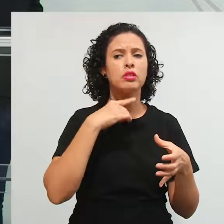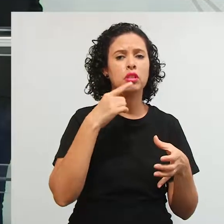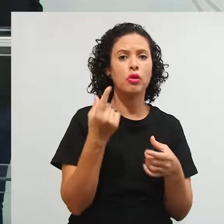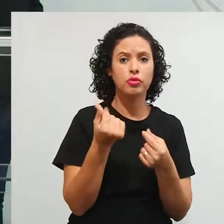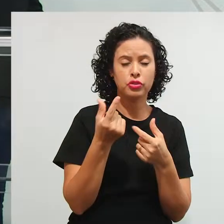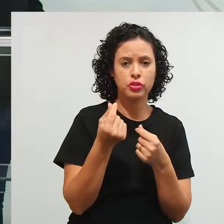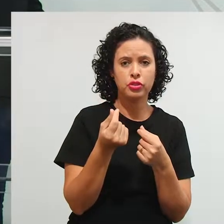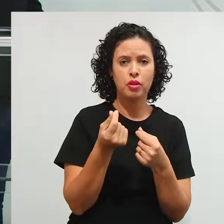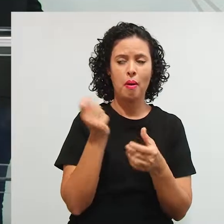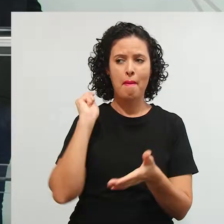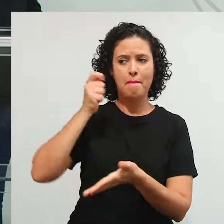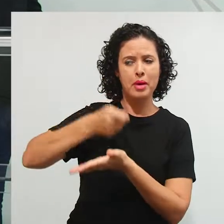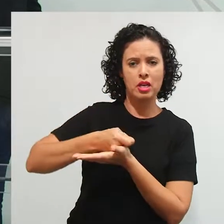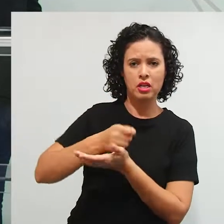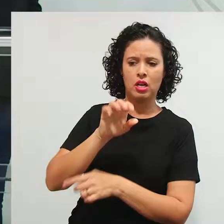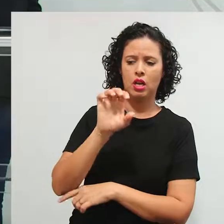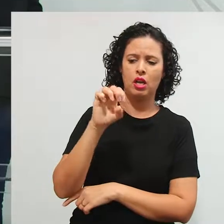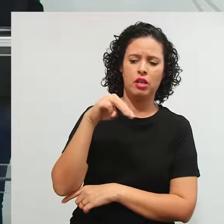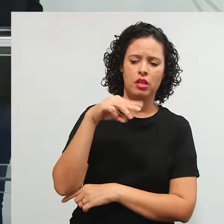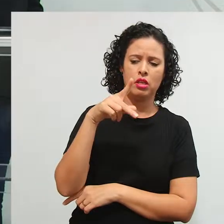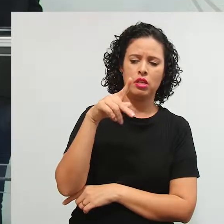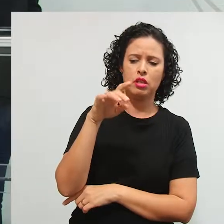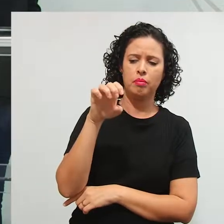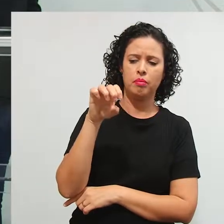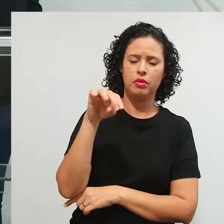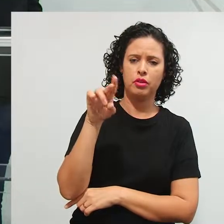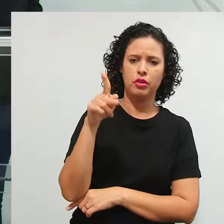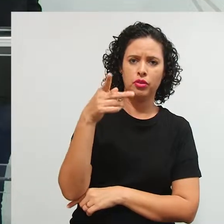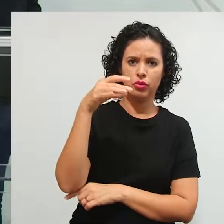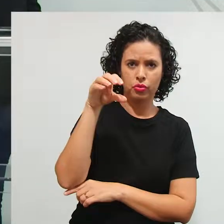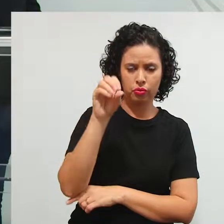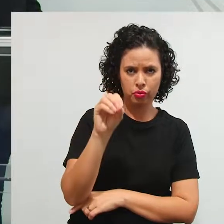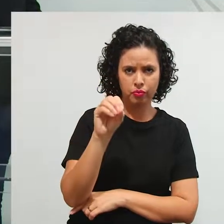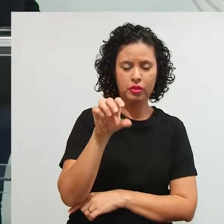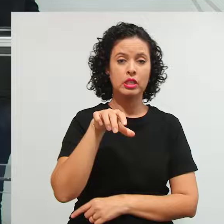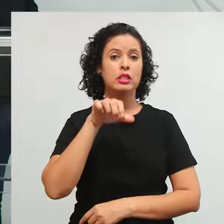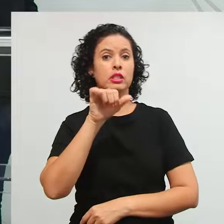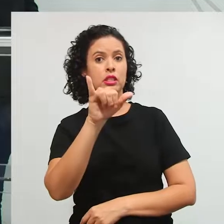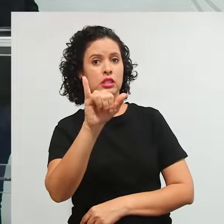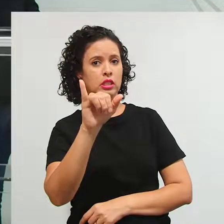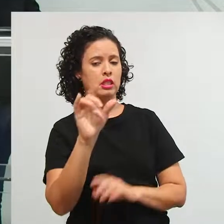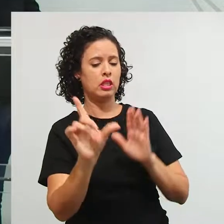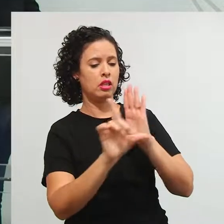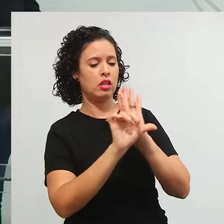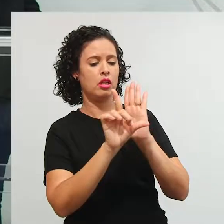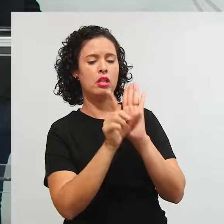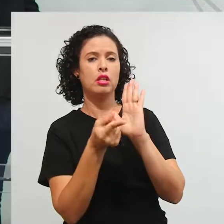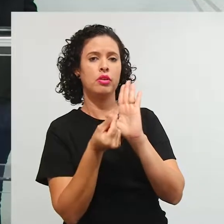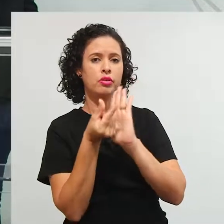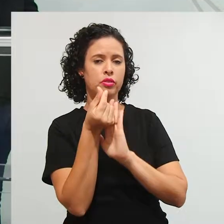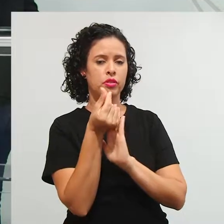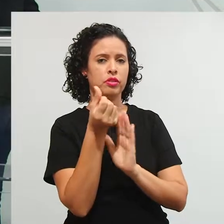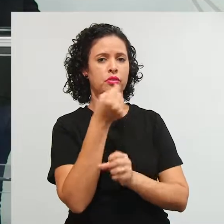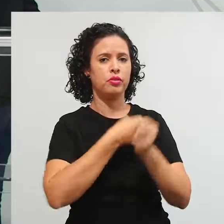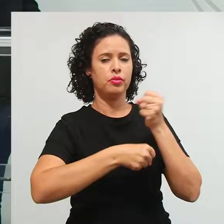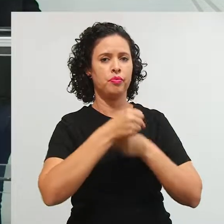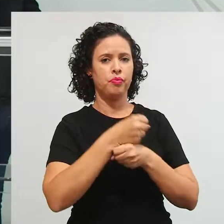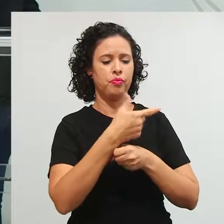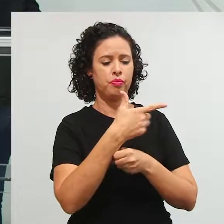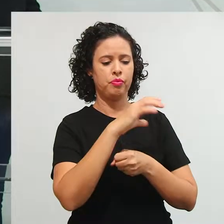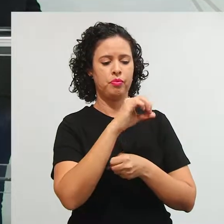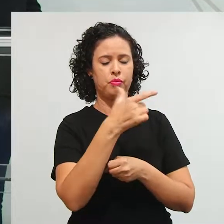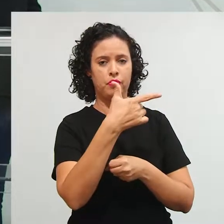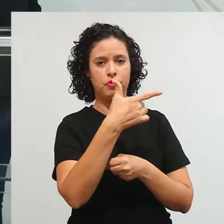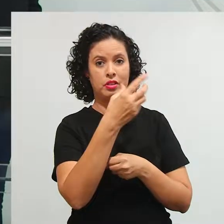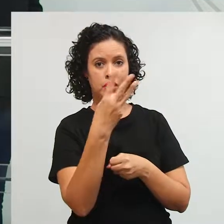o empenho de todas as despesas. Então, se existir na lei orçamentária de 2023